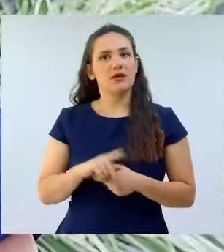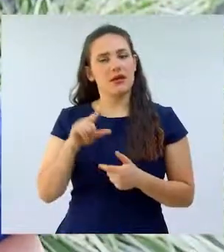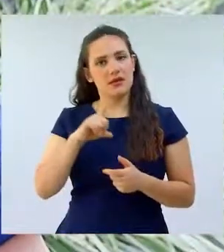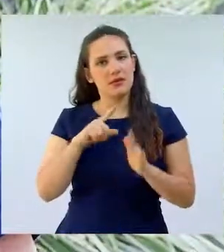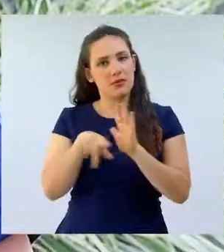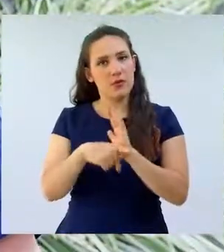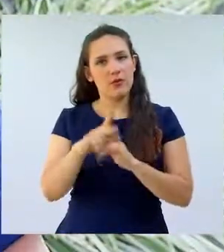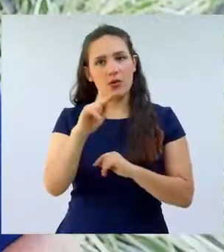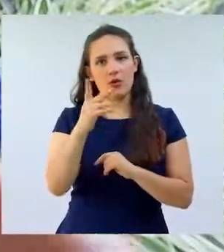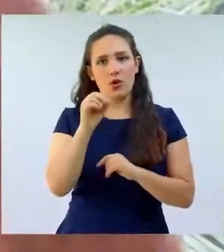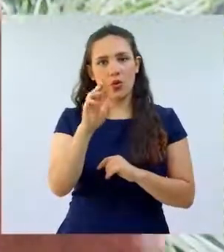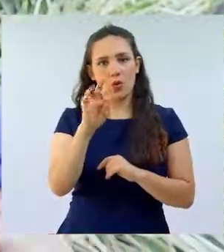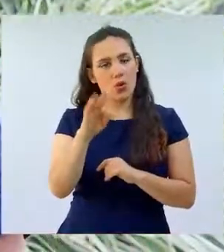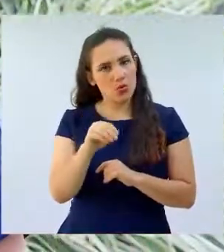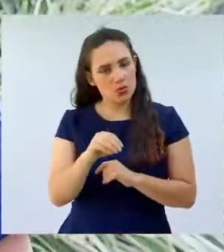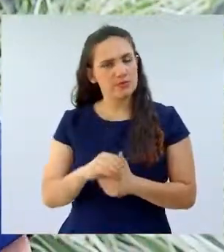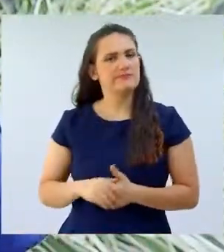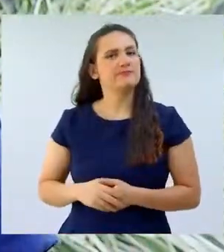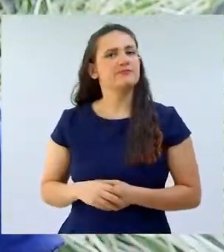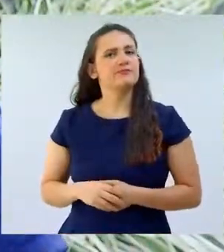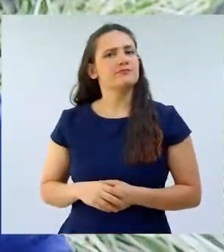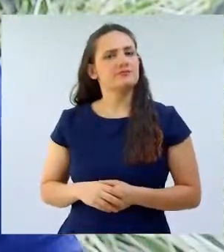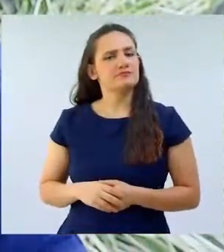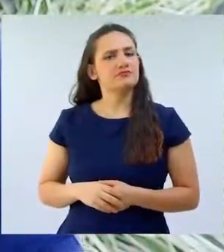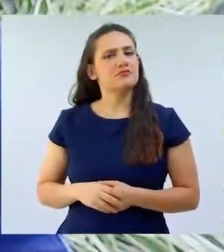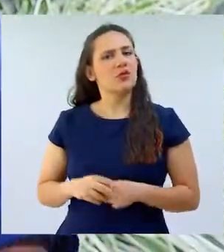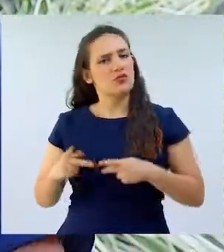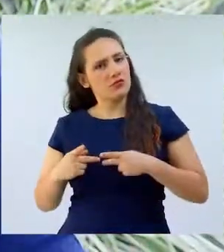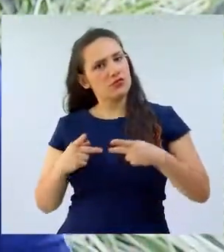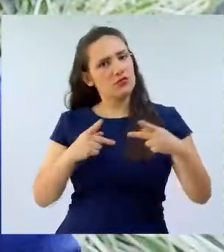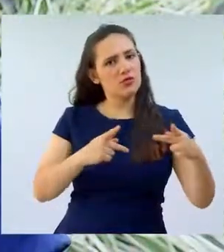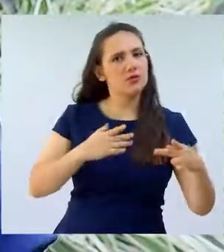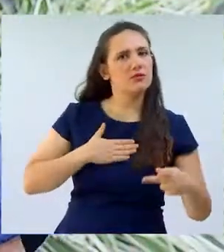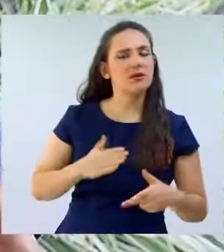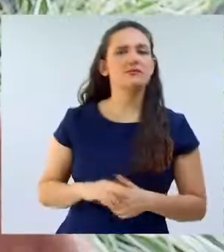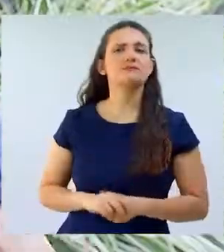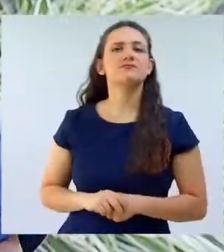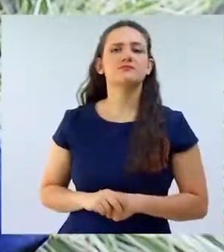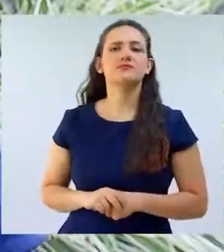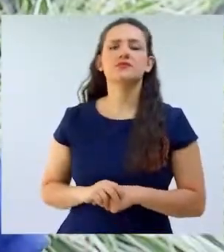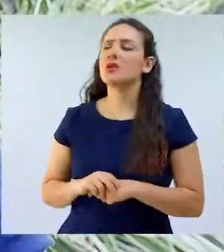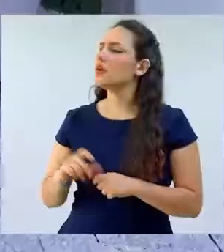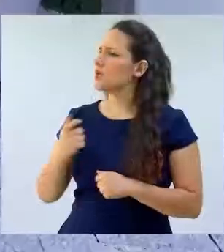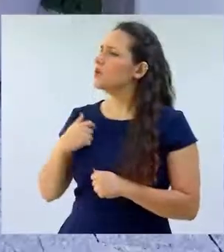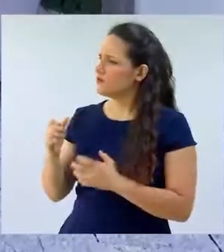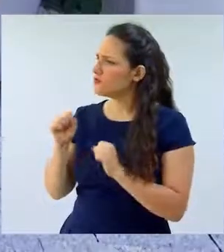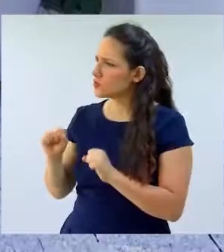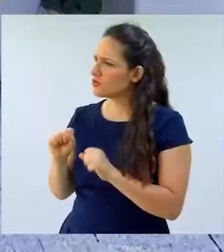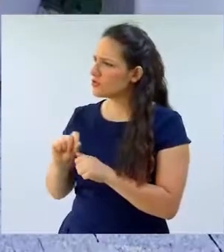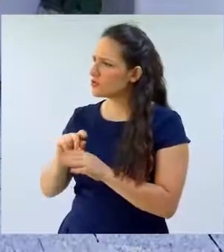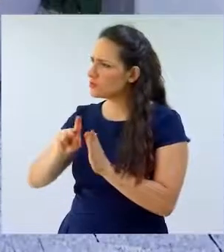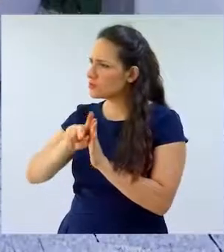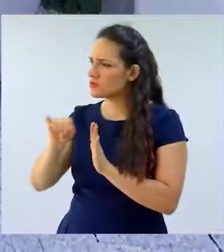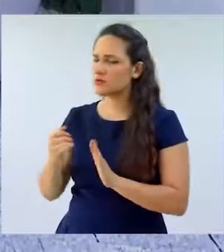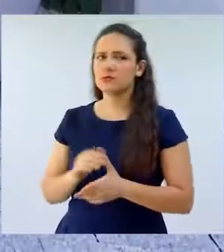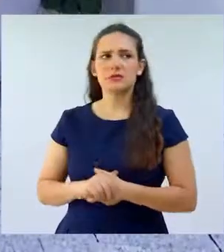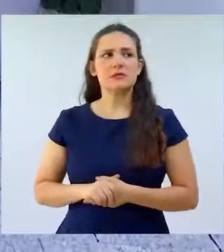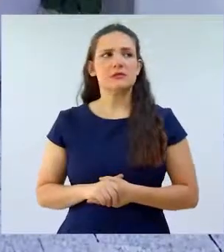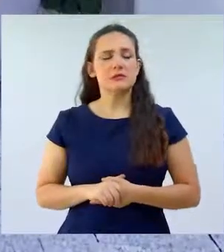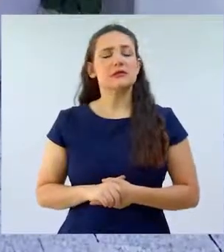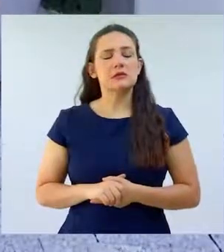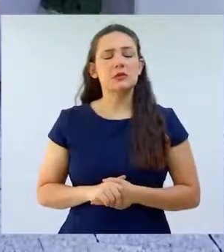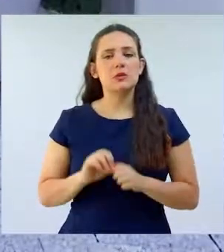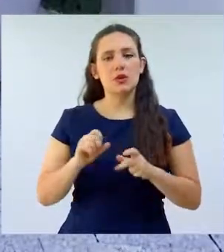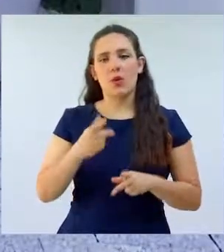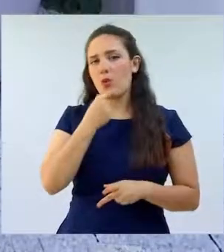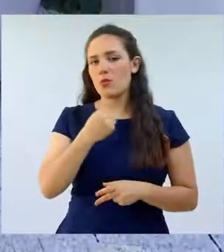dos meus trabalhos, das minhas obras, principalmente essas dos painéis, ele me convidou e falou, Cleir, eu quero que você faça um projeto. Coincidentemente, quando o